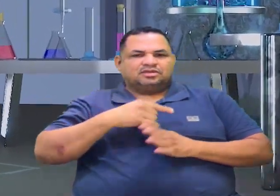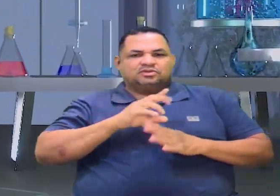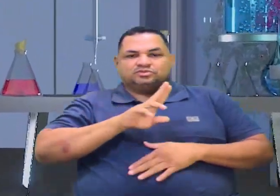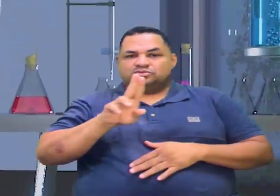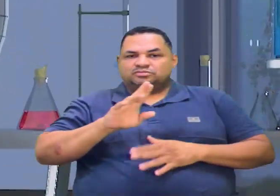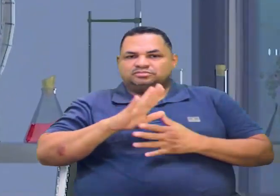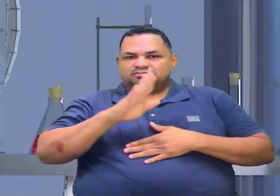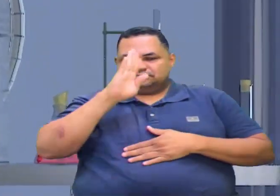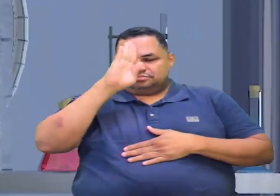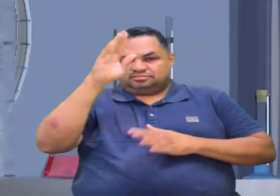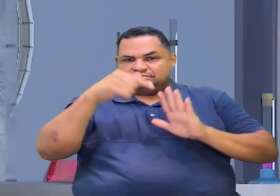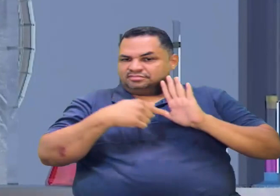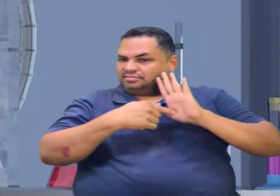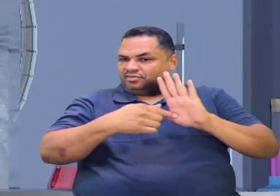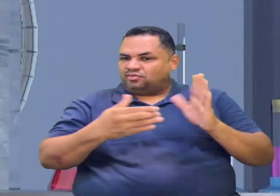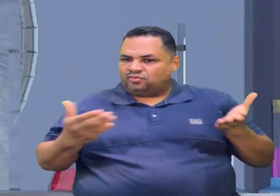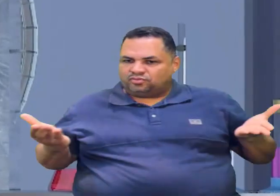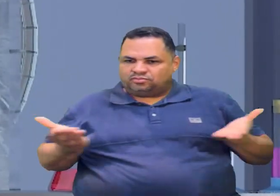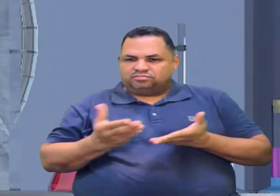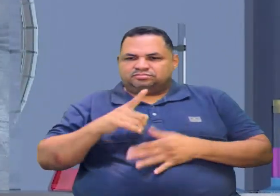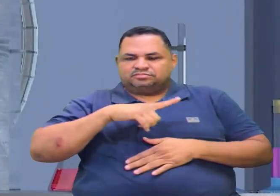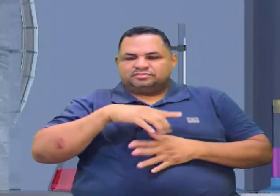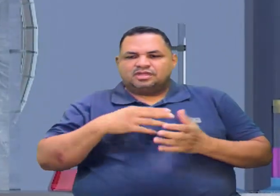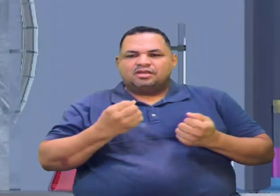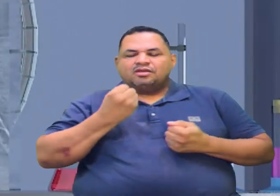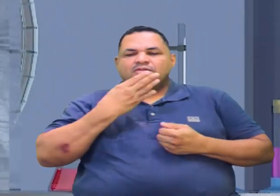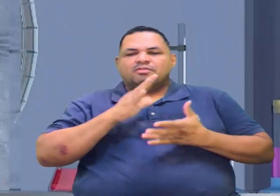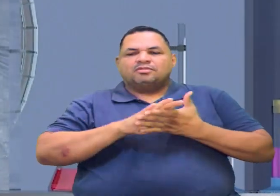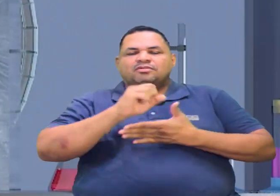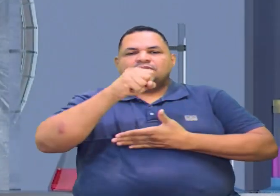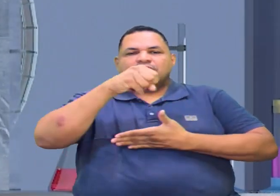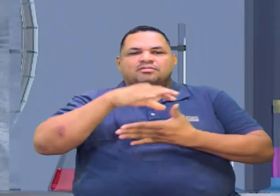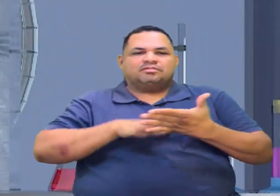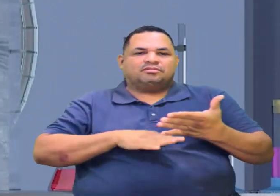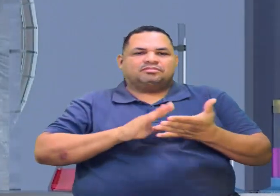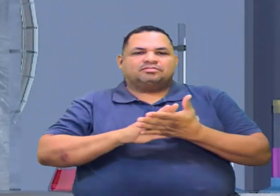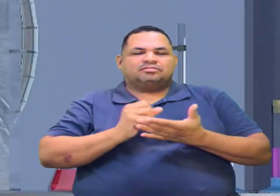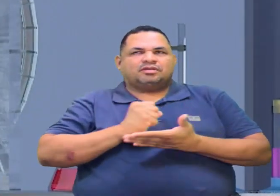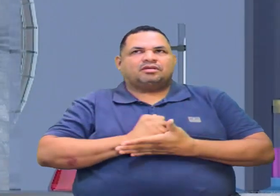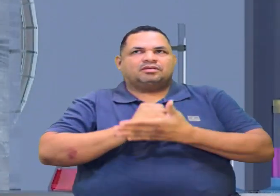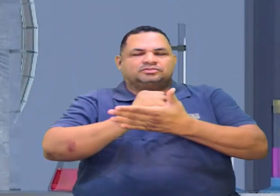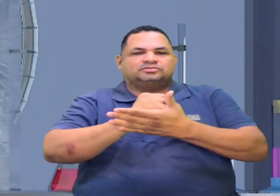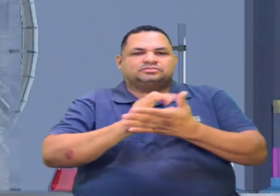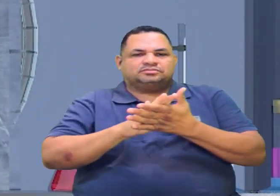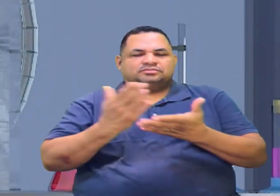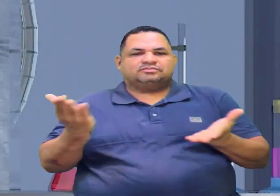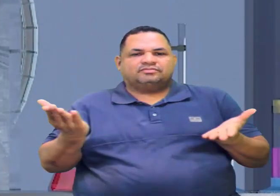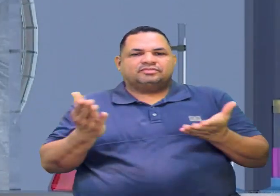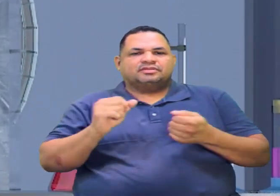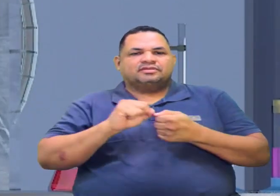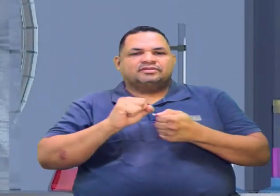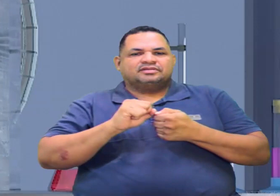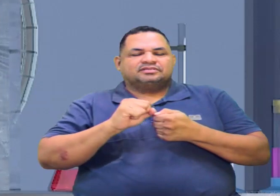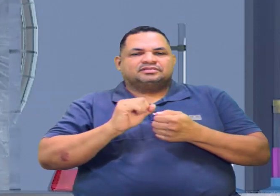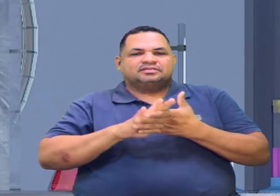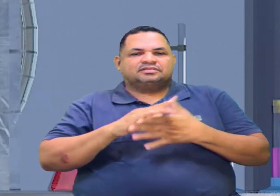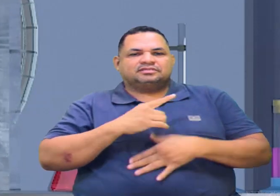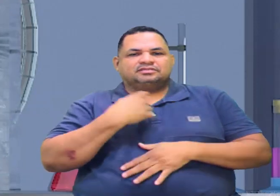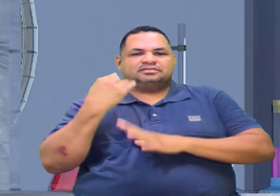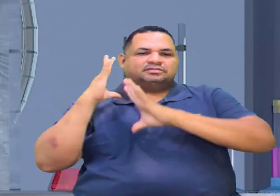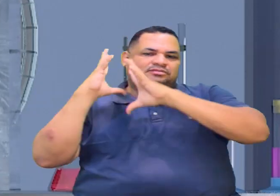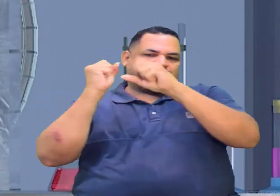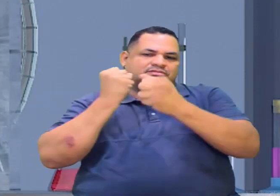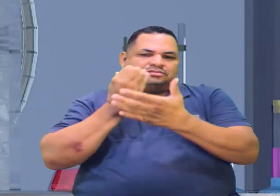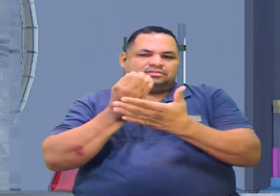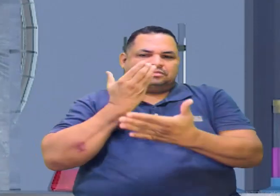principais. E para você ter aí uma boa atividade com um suporte, vamos fazer a nossa revisão dessa